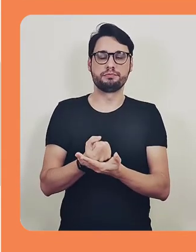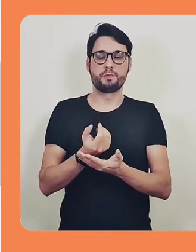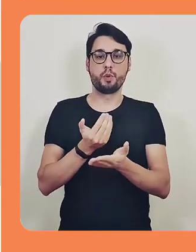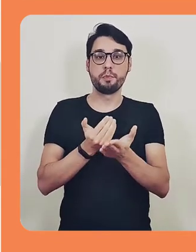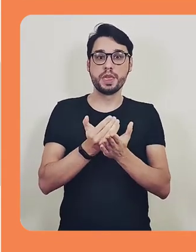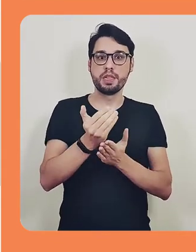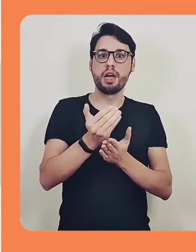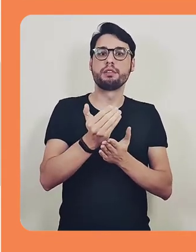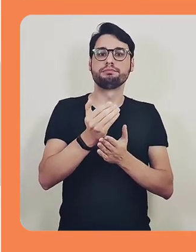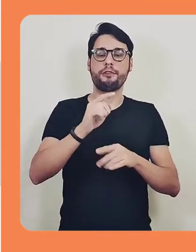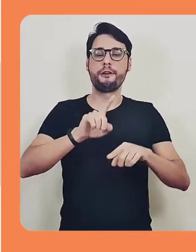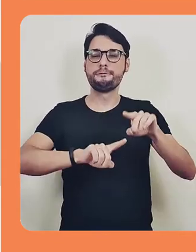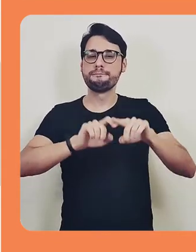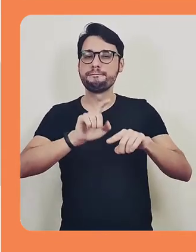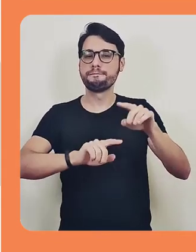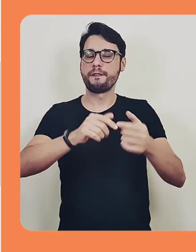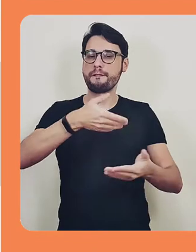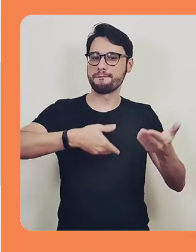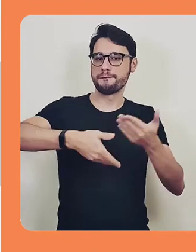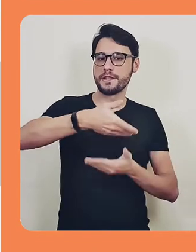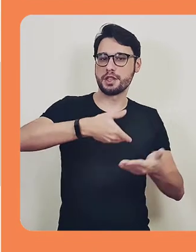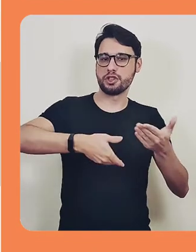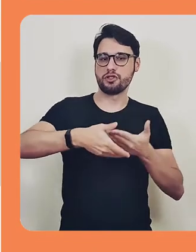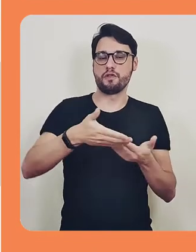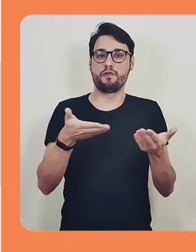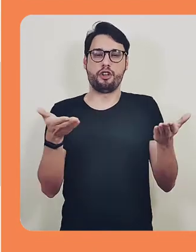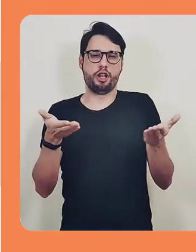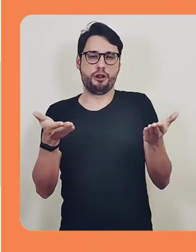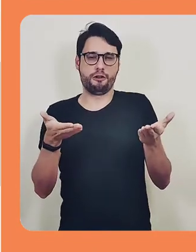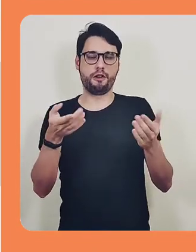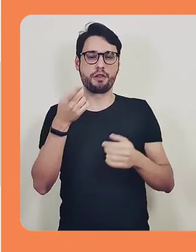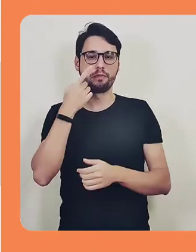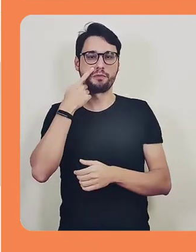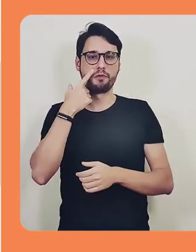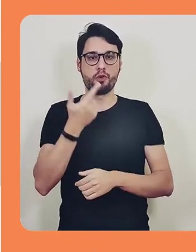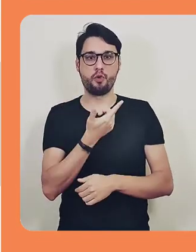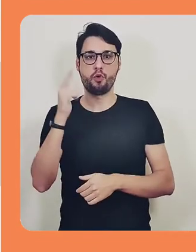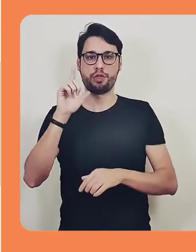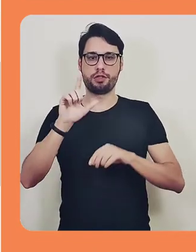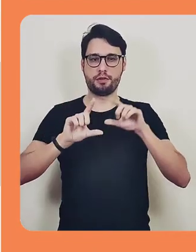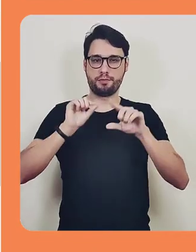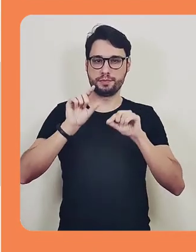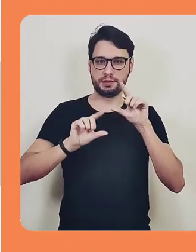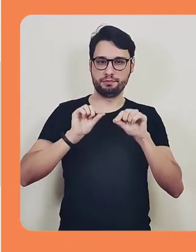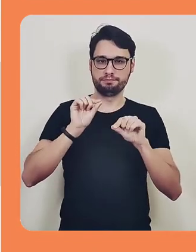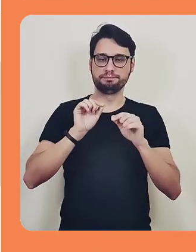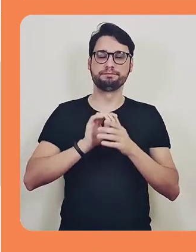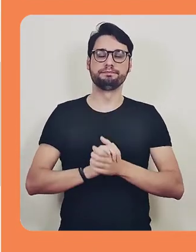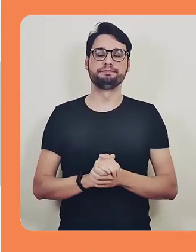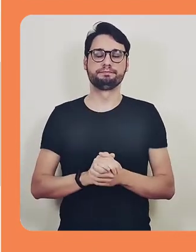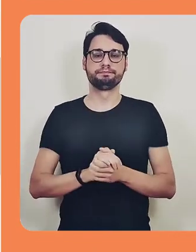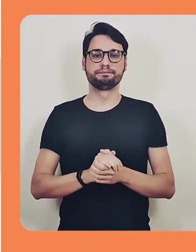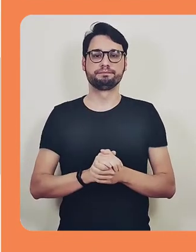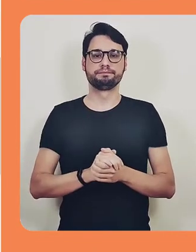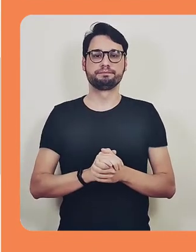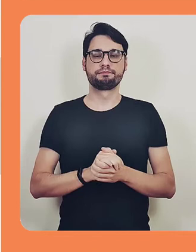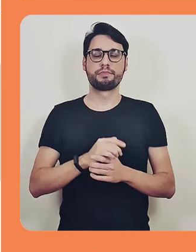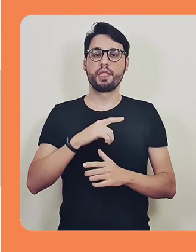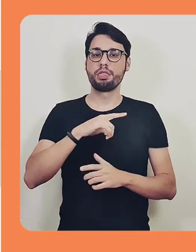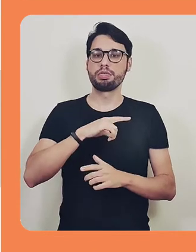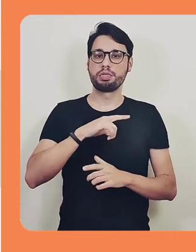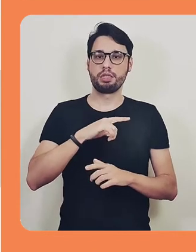H5P e escolhemos o vídeo interativo. Incluímos um vídeo a partir do nosso